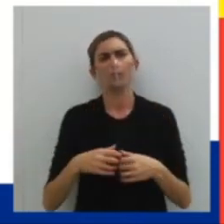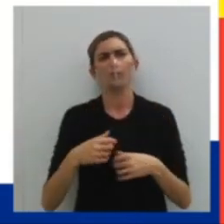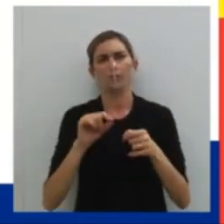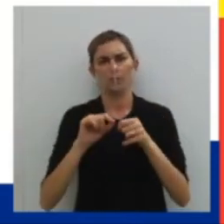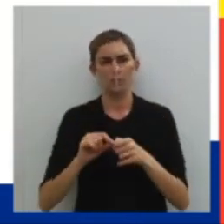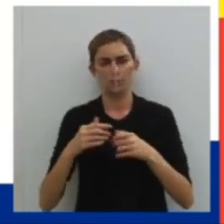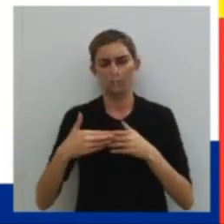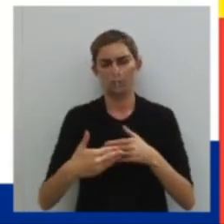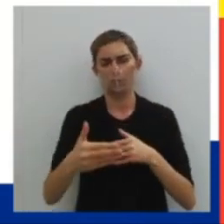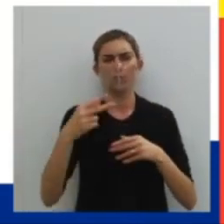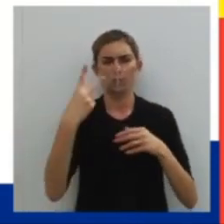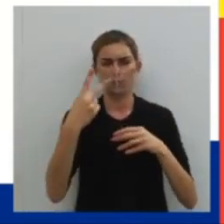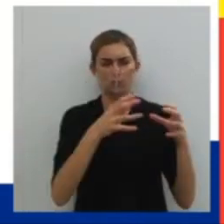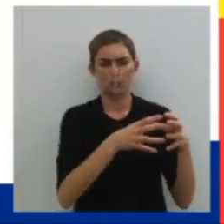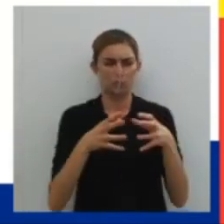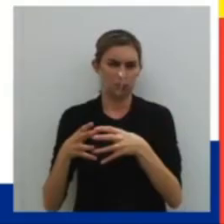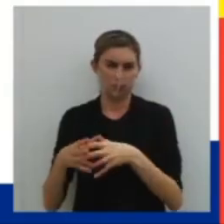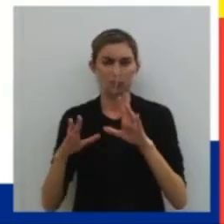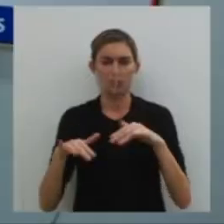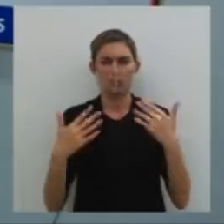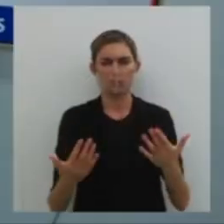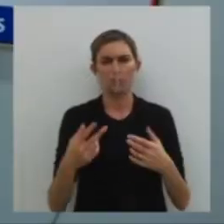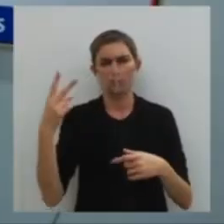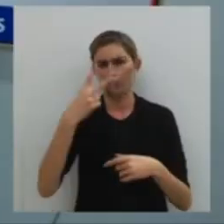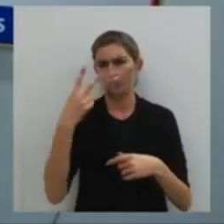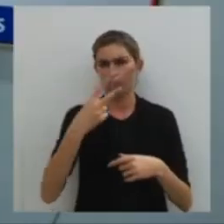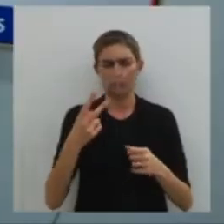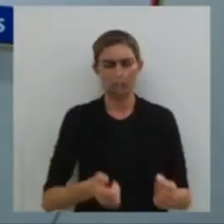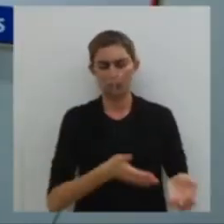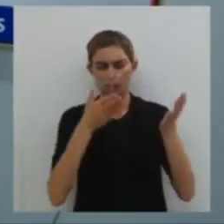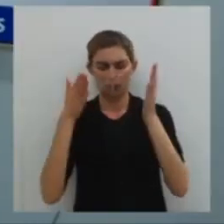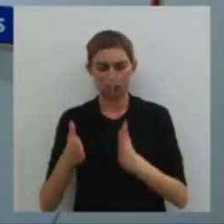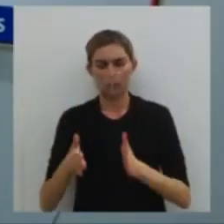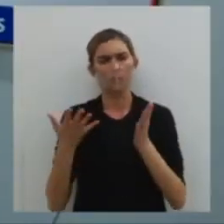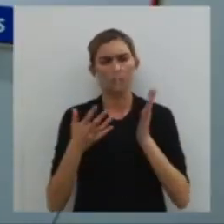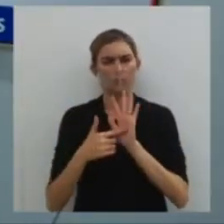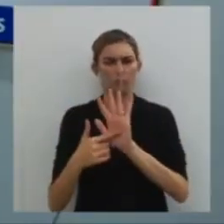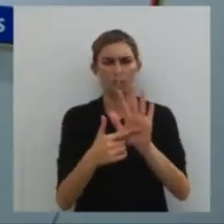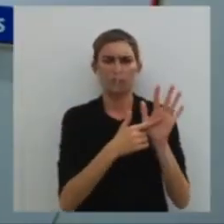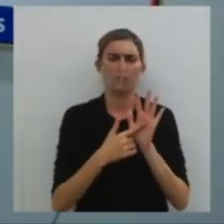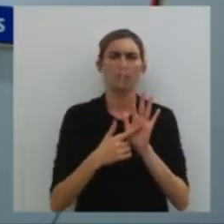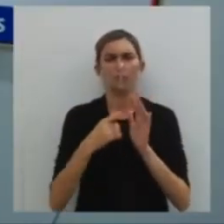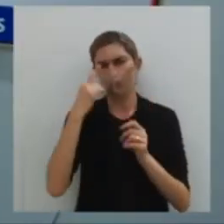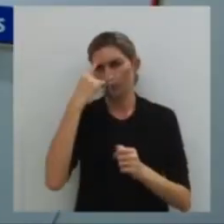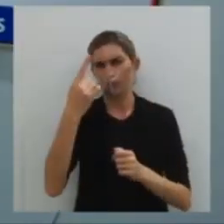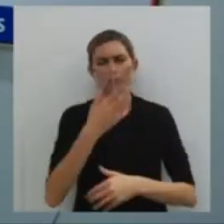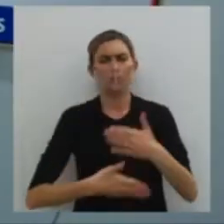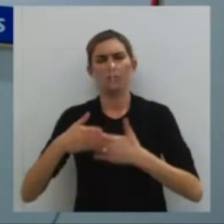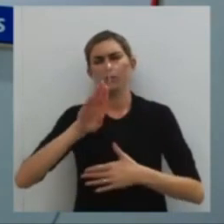estabelecidos a partir de dois conjuntos, tá bom? Então, a segunda etapa do que eu quero apresentar para vocês é a ideia de